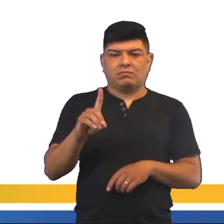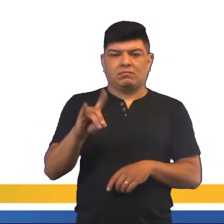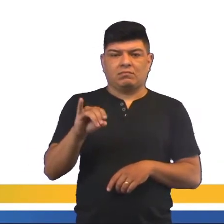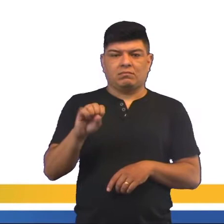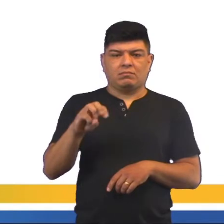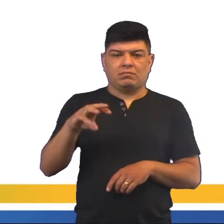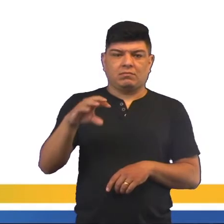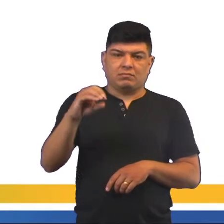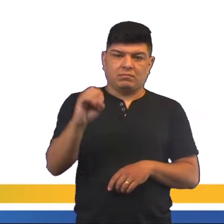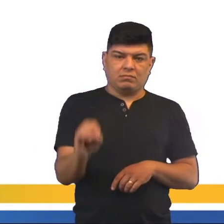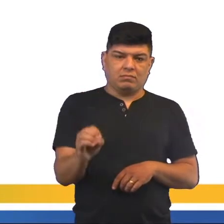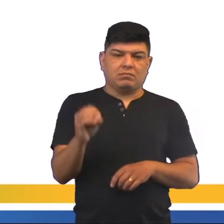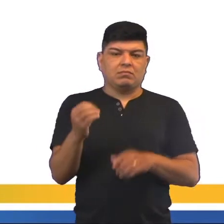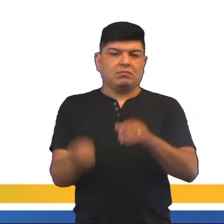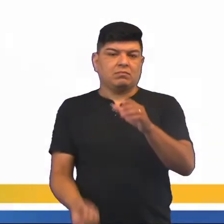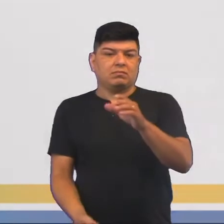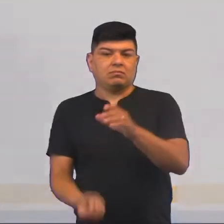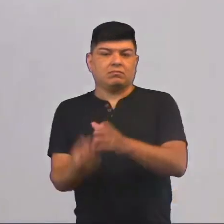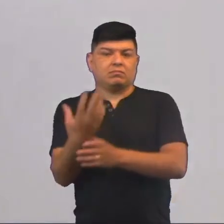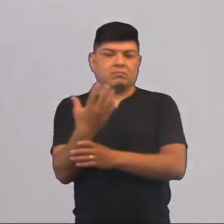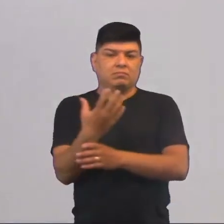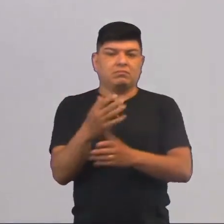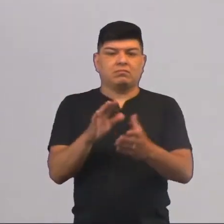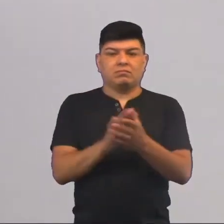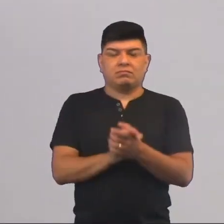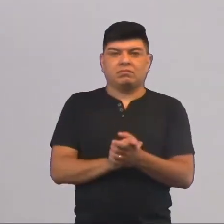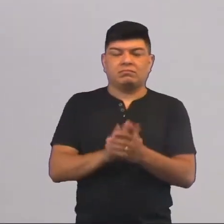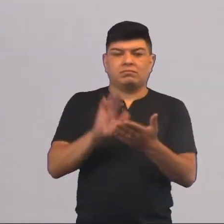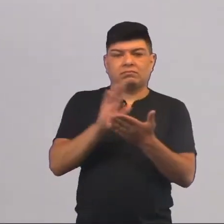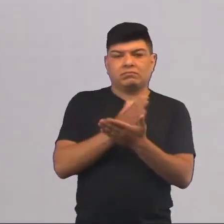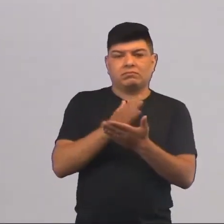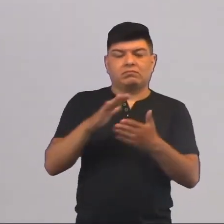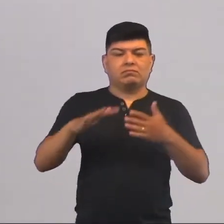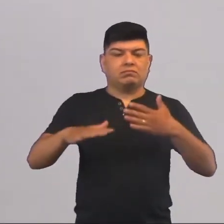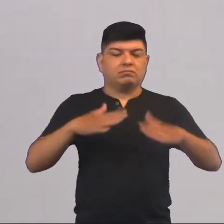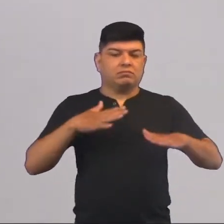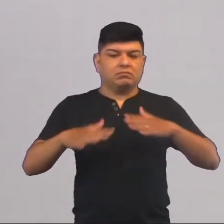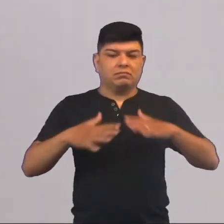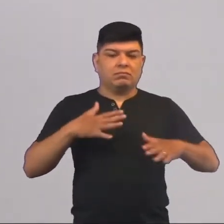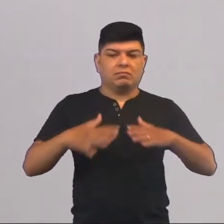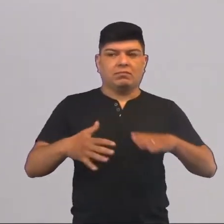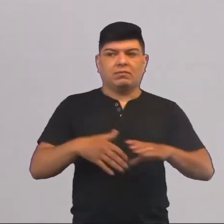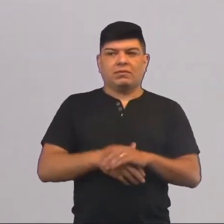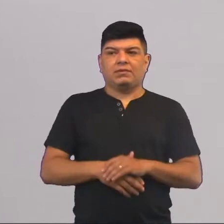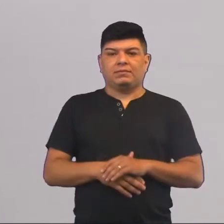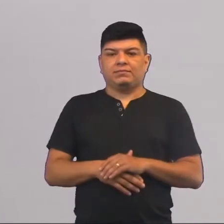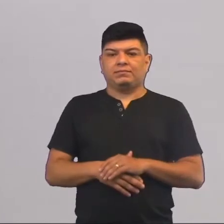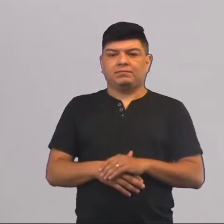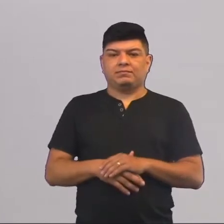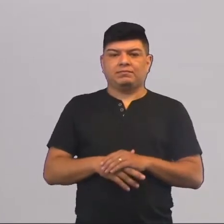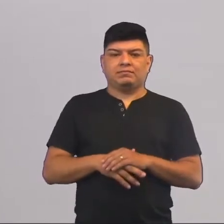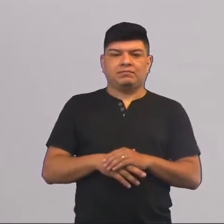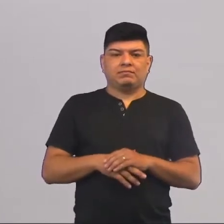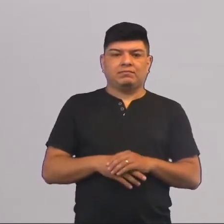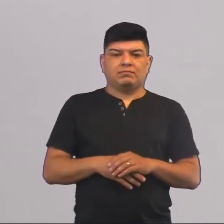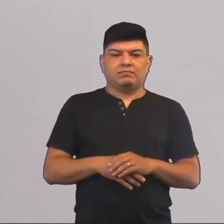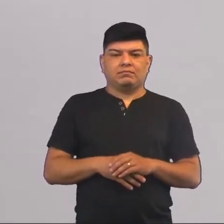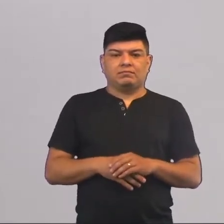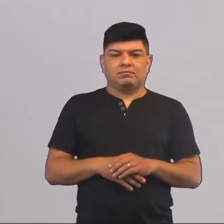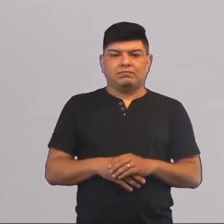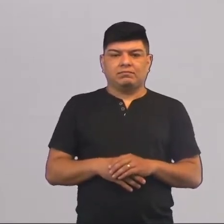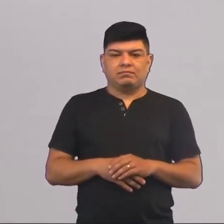durante esse momento aí da história, surgem alguns movimentos que se opõem a